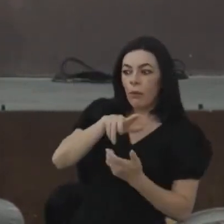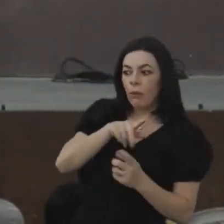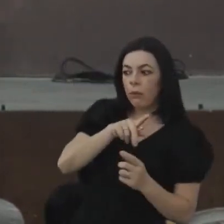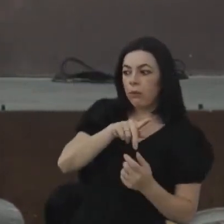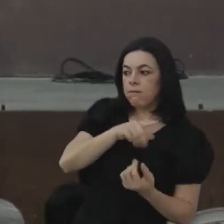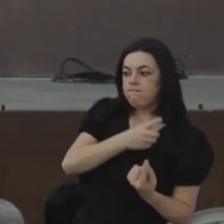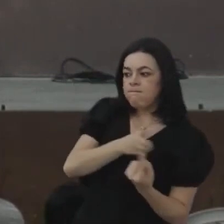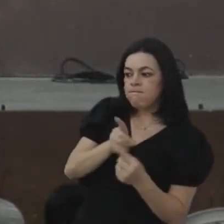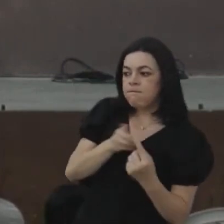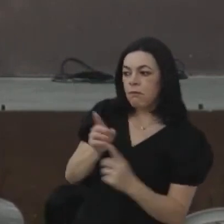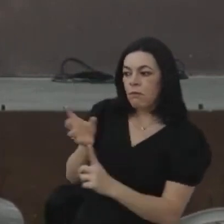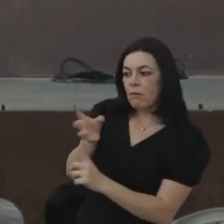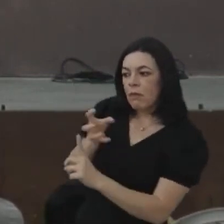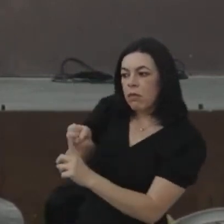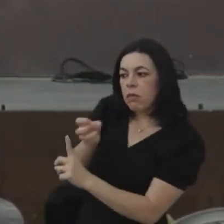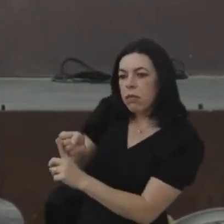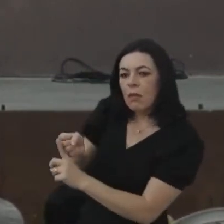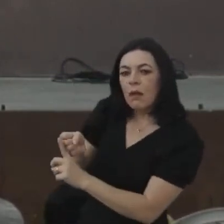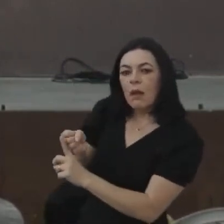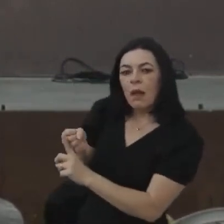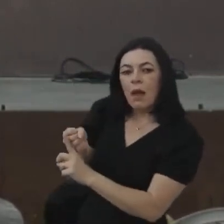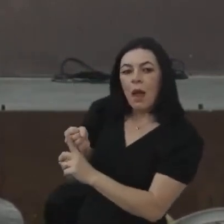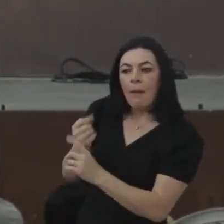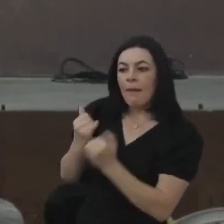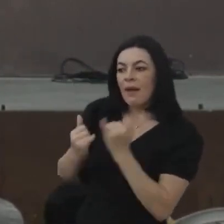serem desvalorizados pelo mundo,